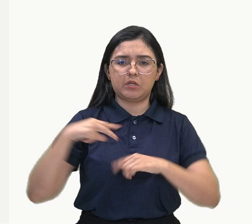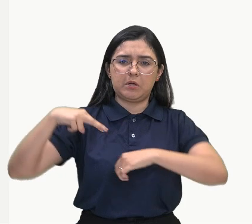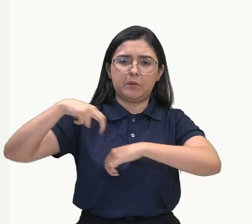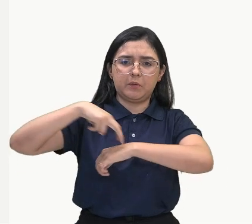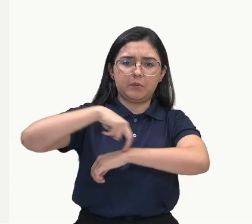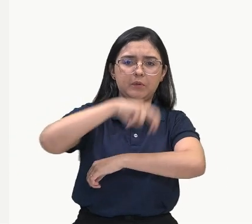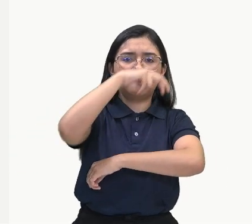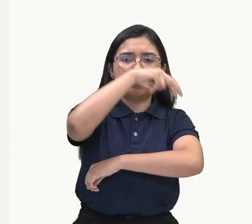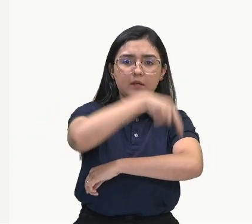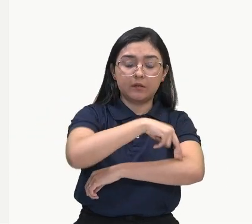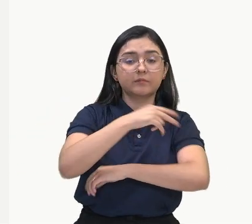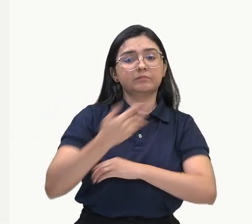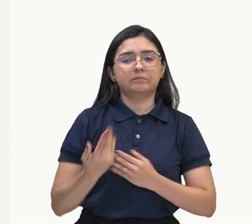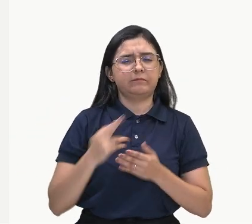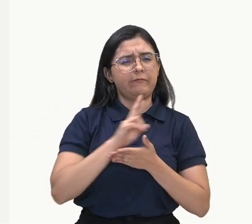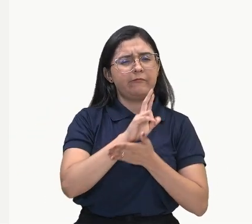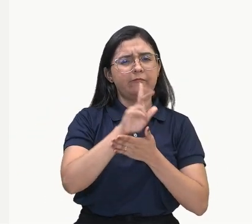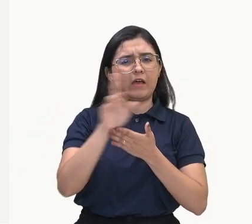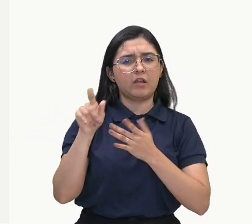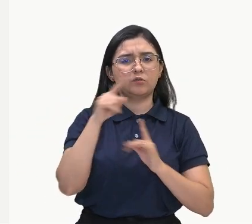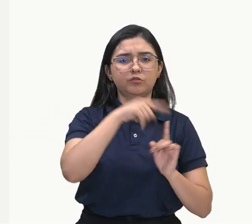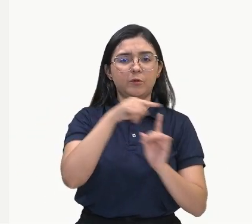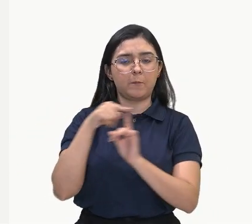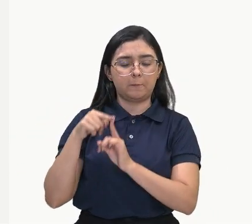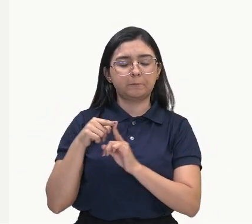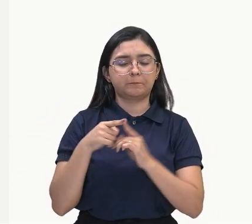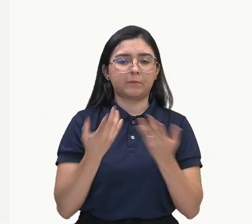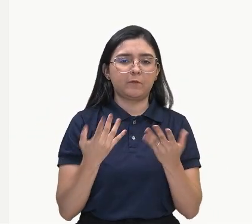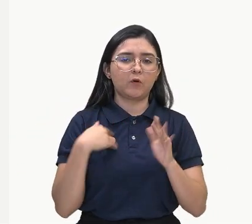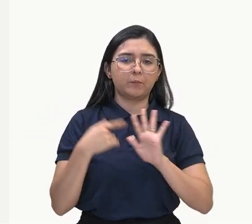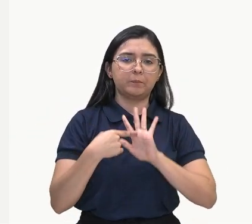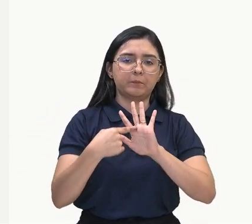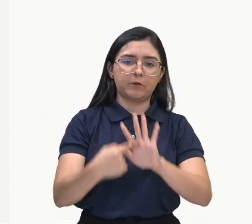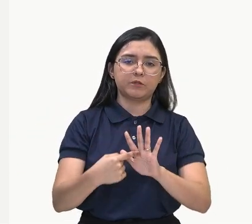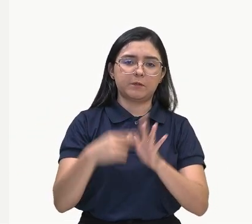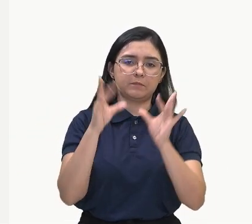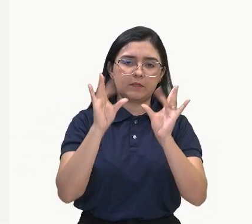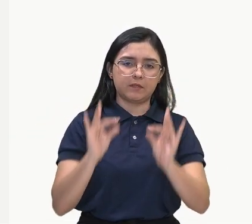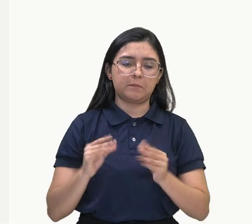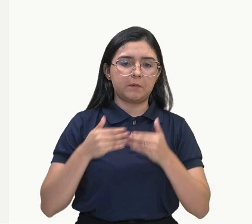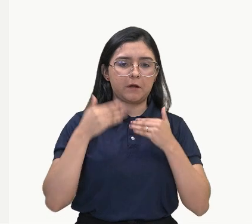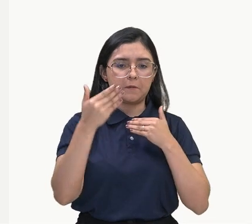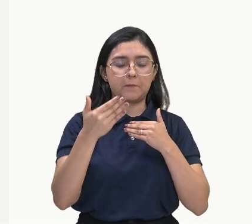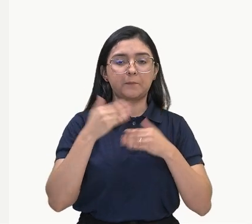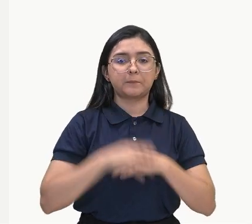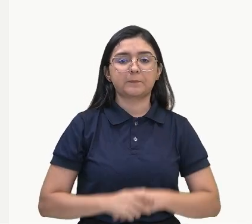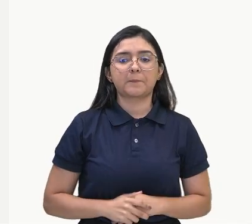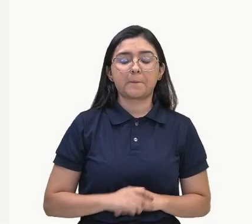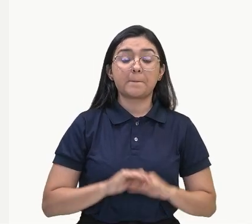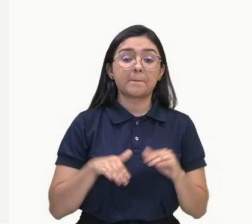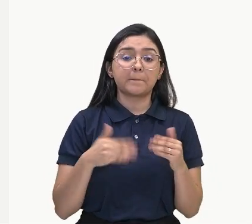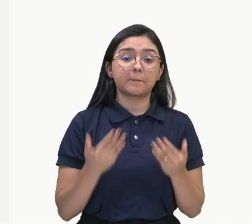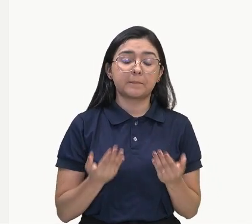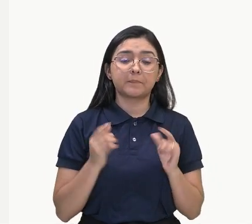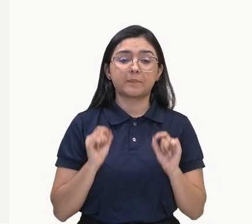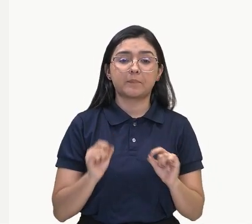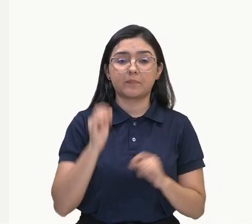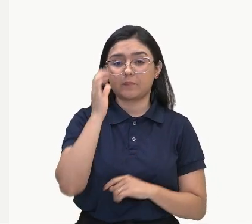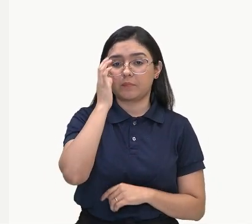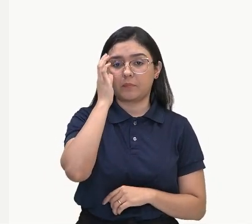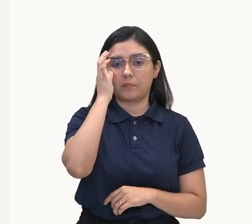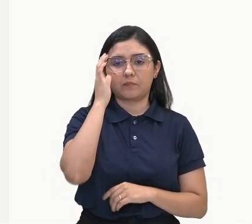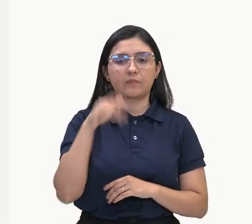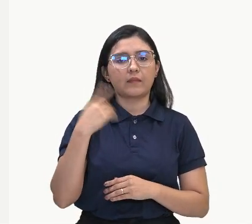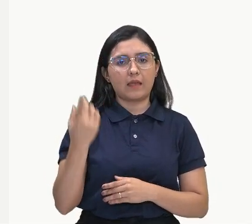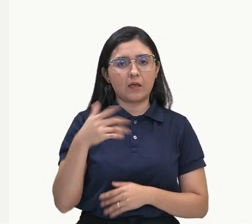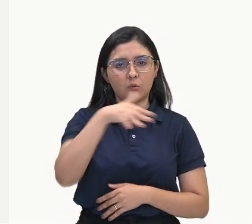em altura, tá bom? Vamos já conhecer também os detalhes dessas provas. Em suma, é isso. Essa é